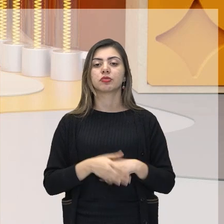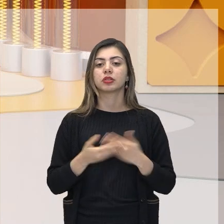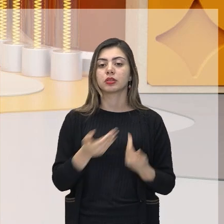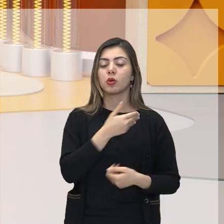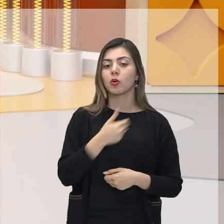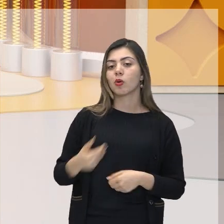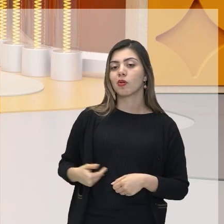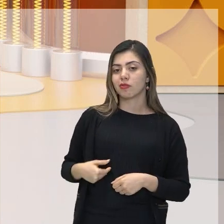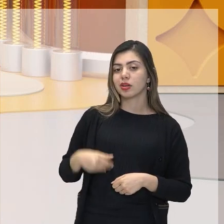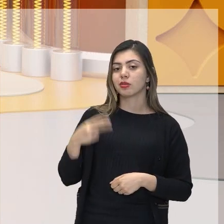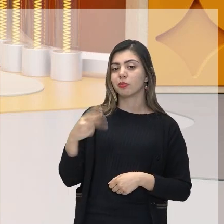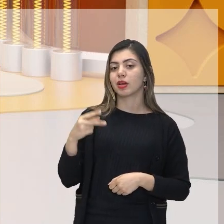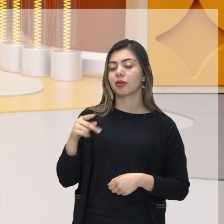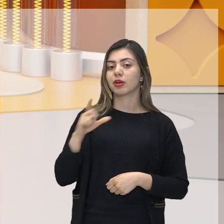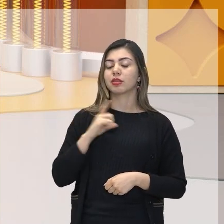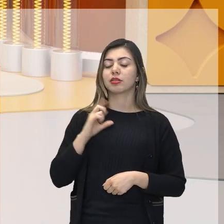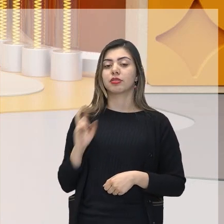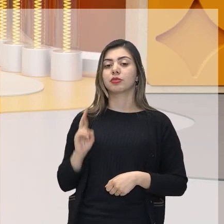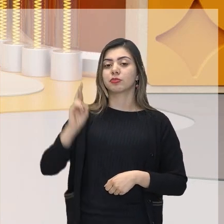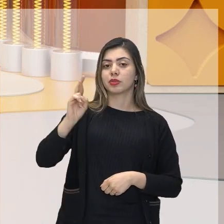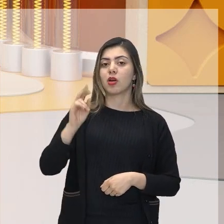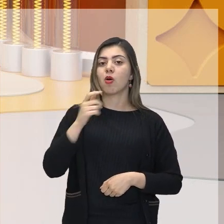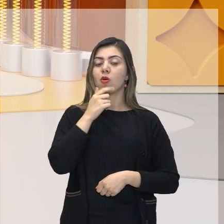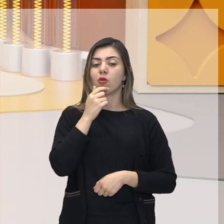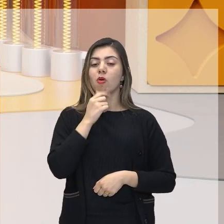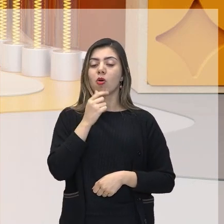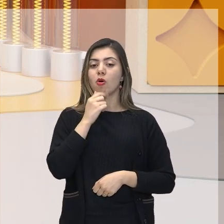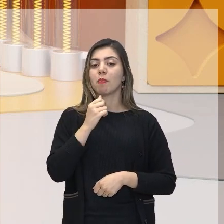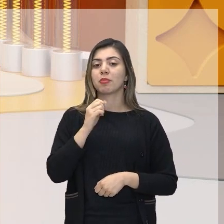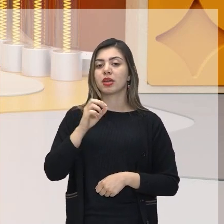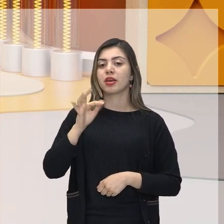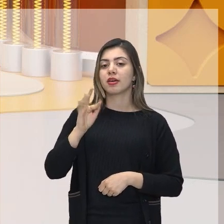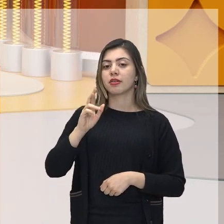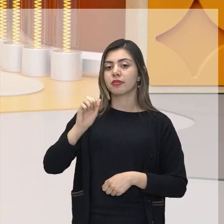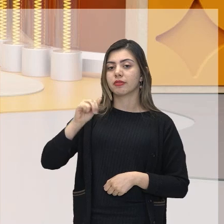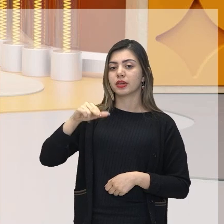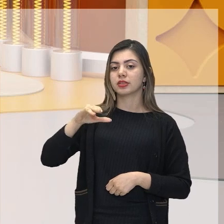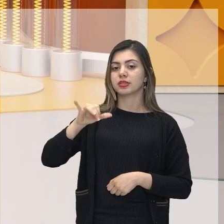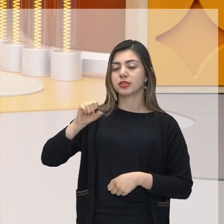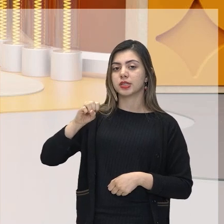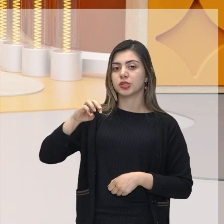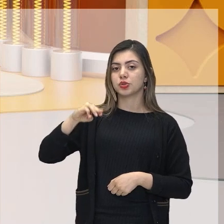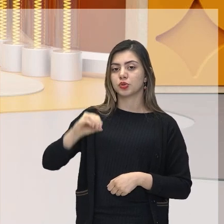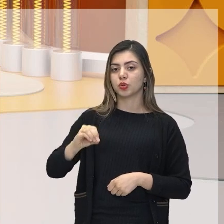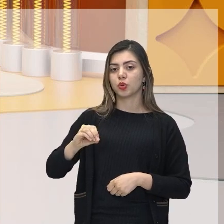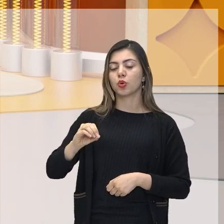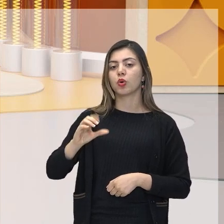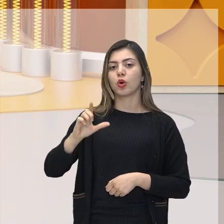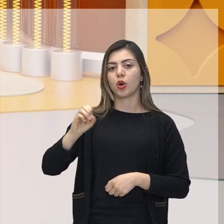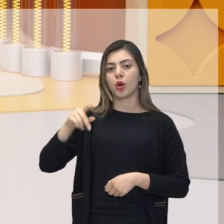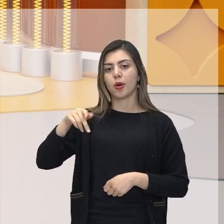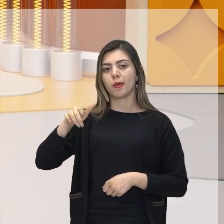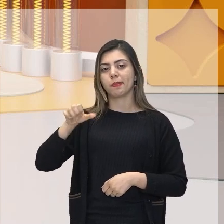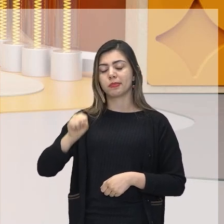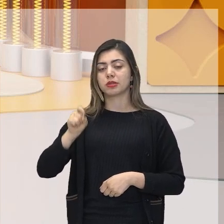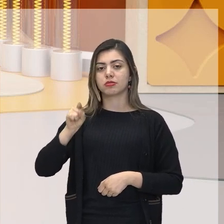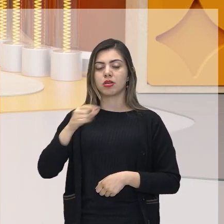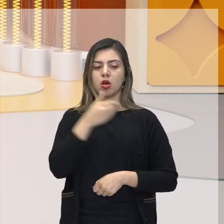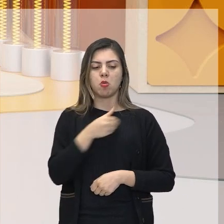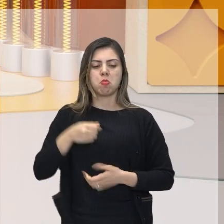liderado pelo ditador Francisco Solano Lopes, e seu desejo de